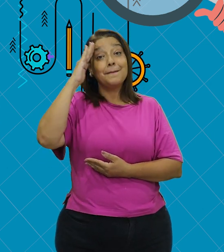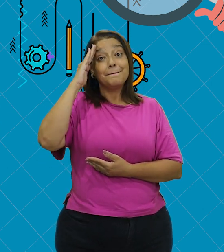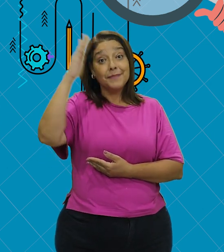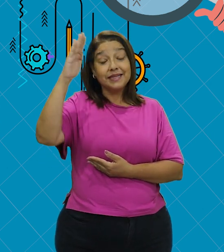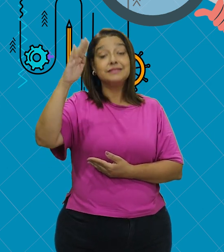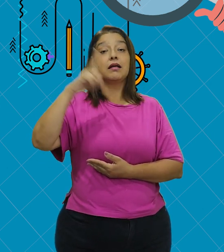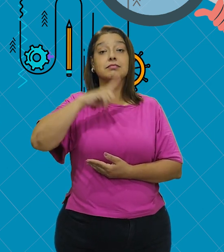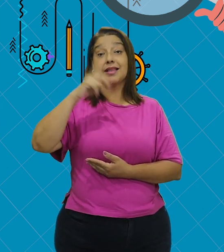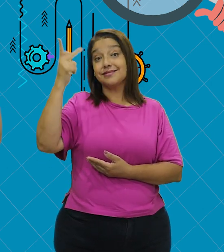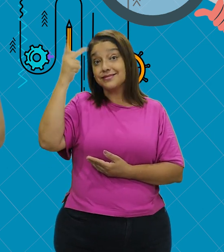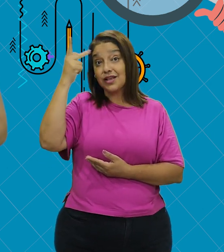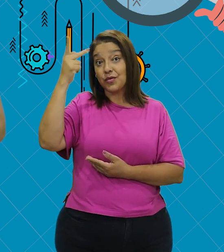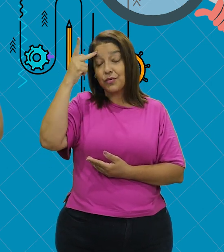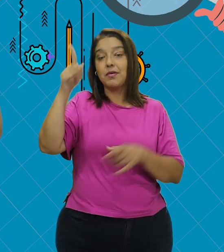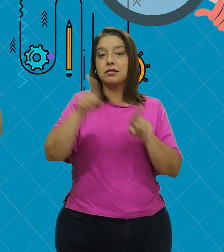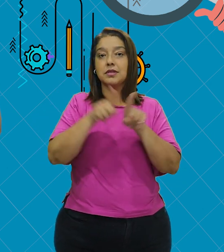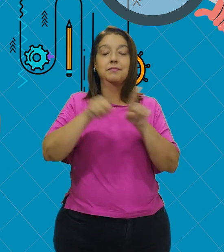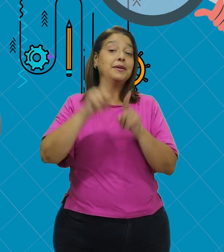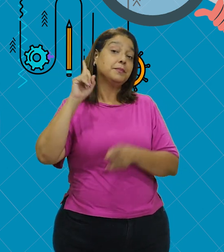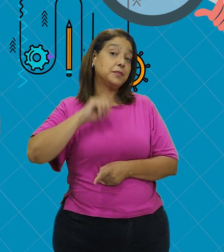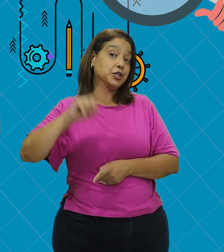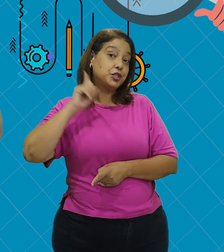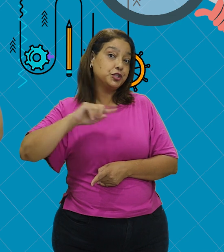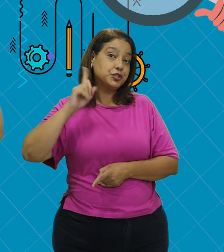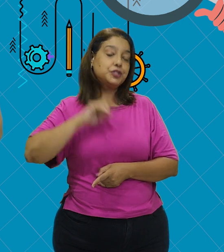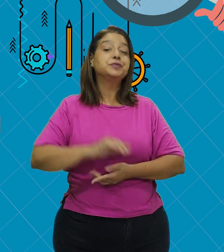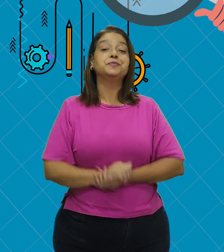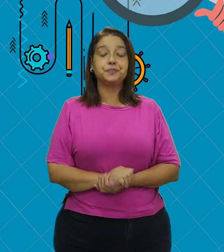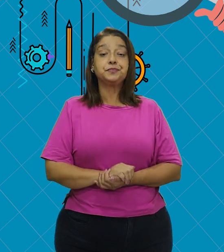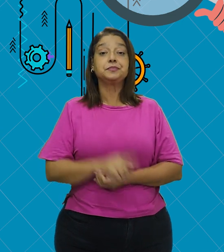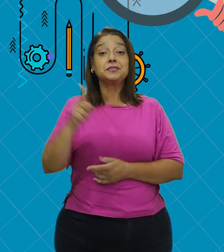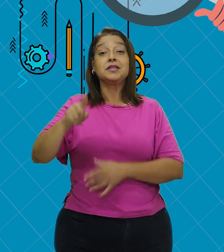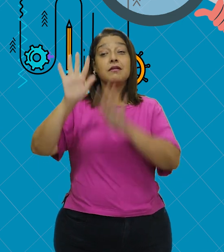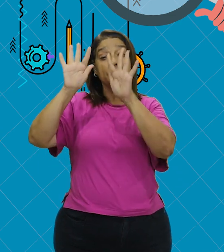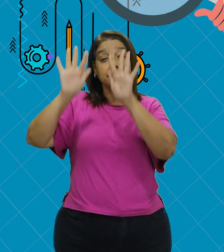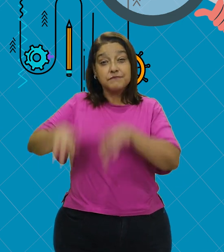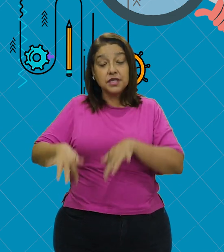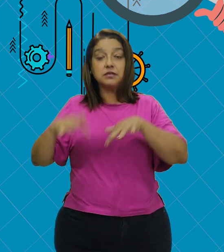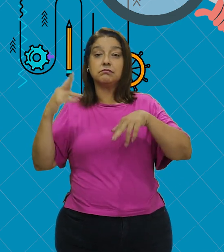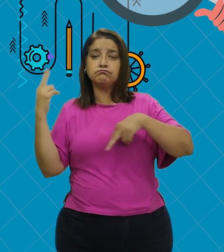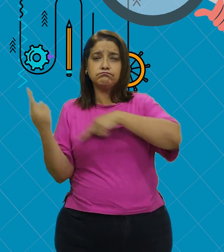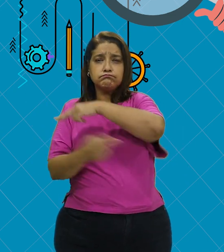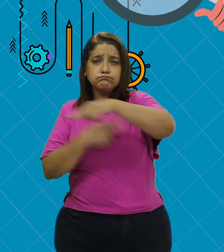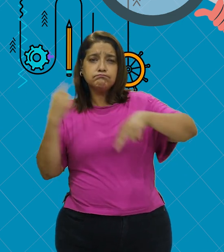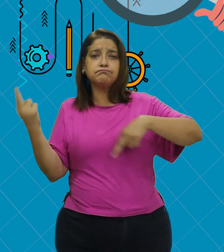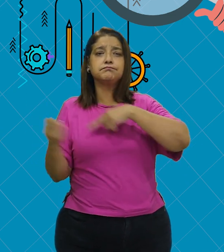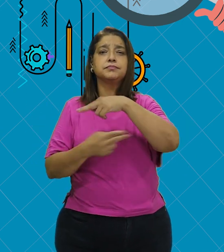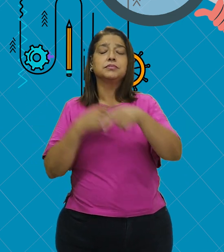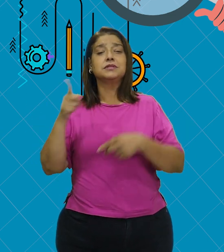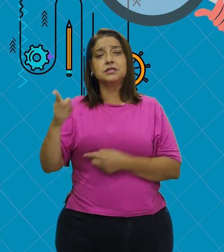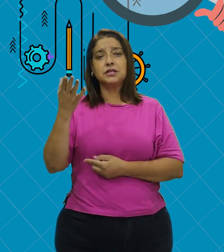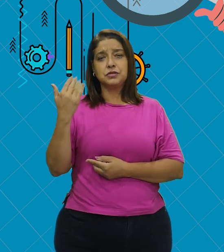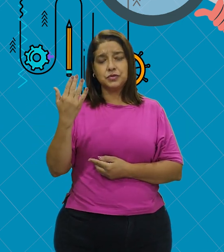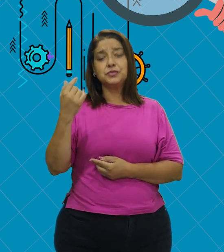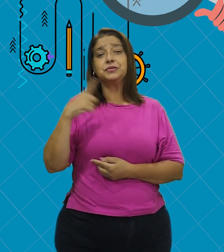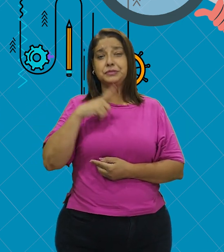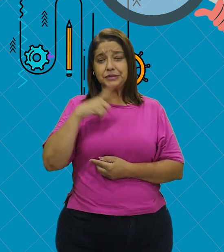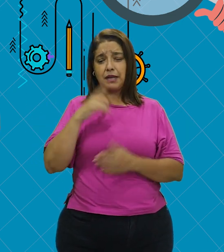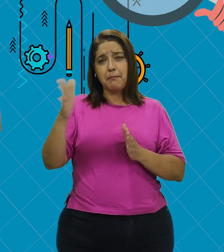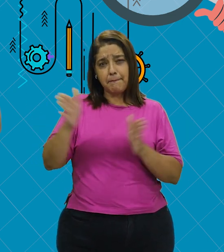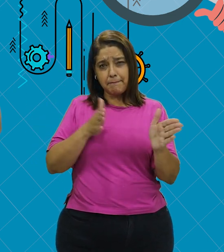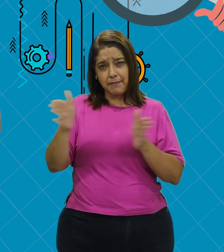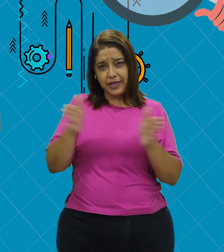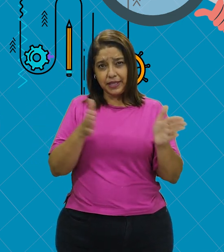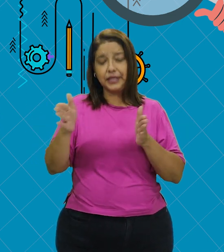de São Paulo e Minas Gerais. E após o fim do período da República da Espada, de 1889 a 1894,